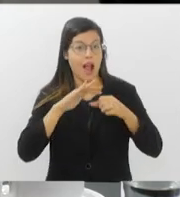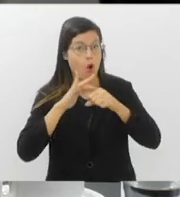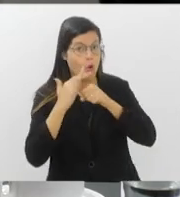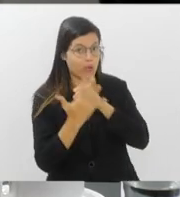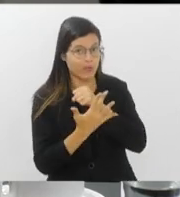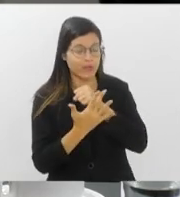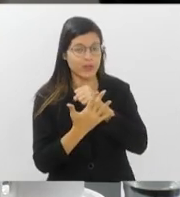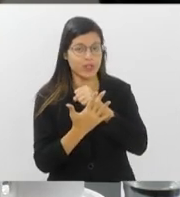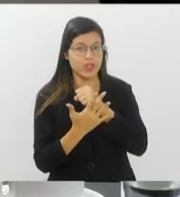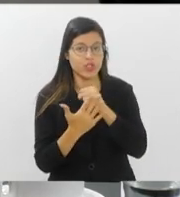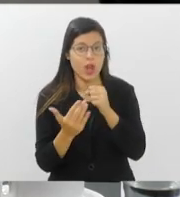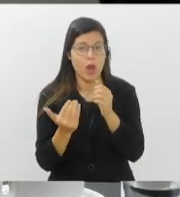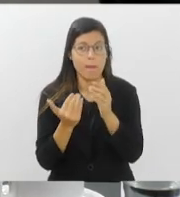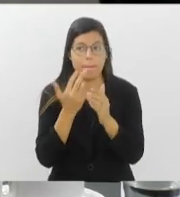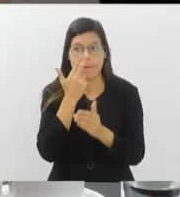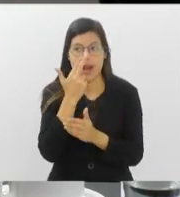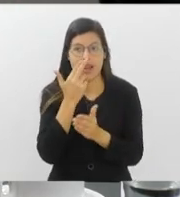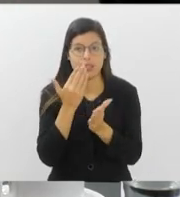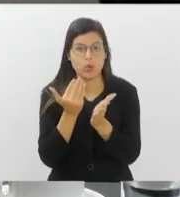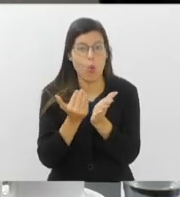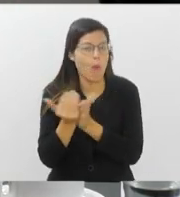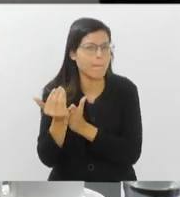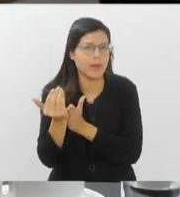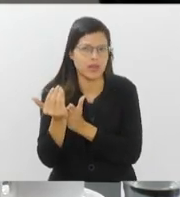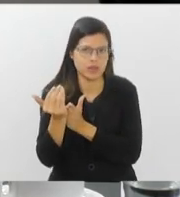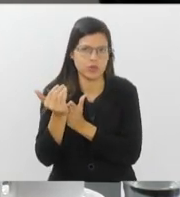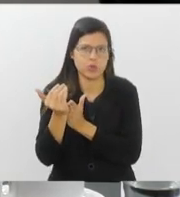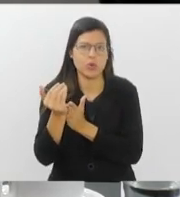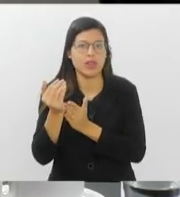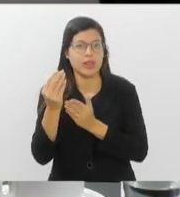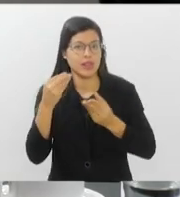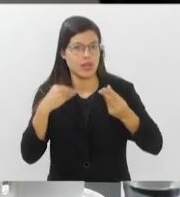gatilho. Depressão, ansiedade,